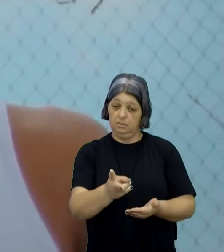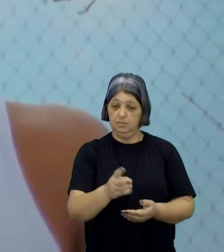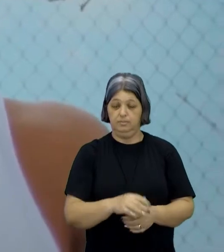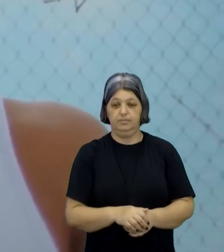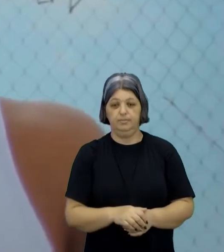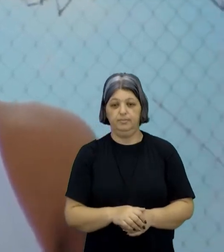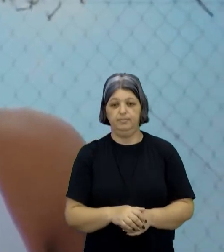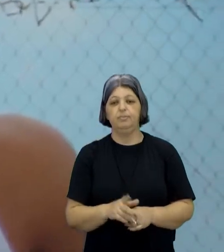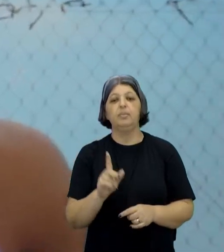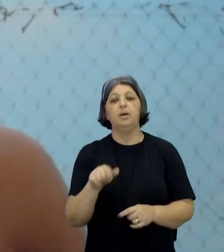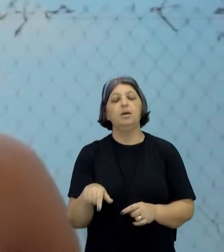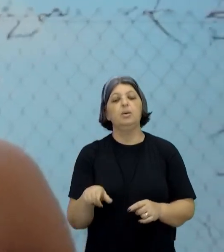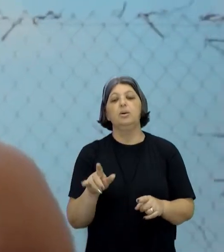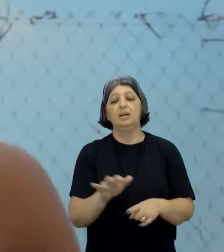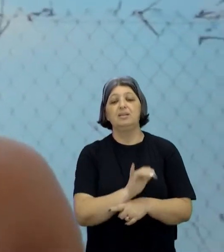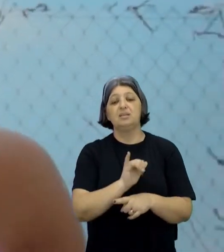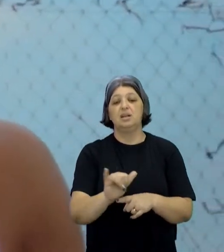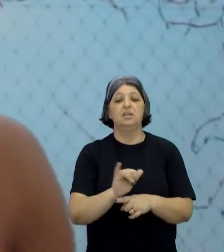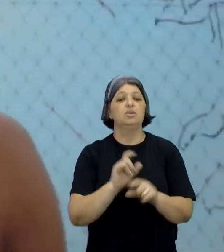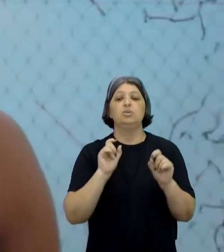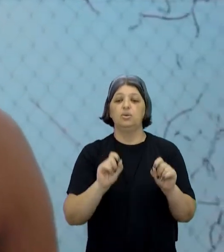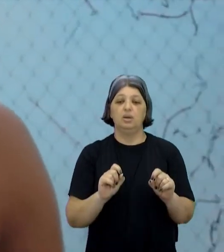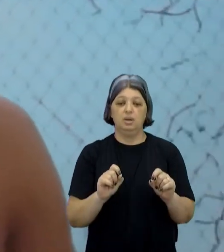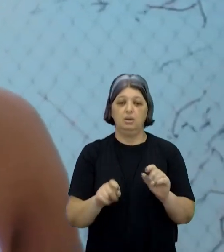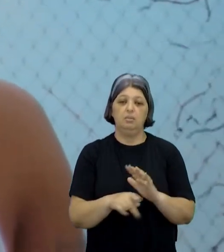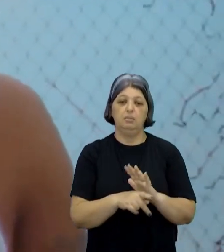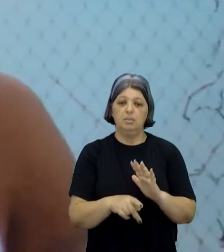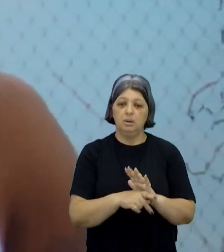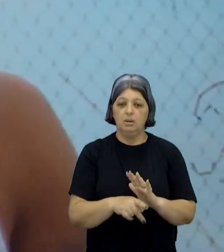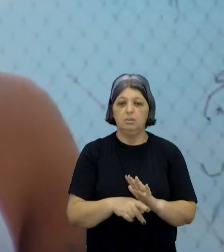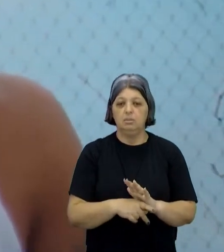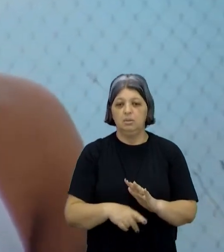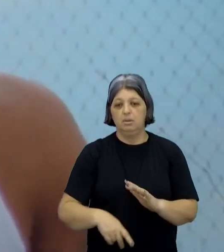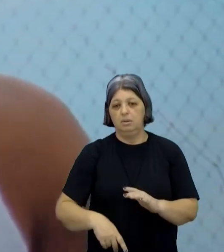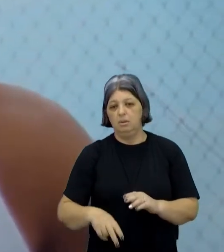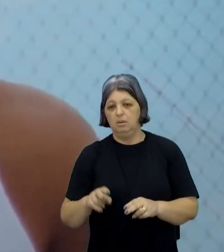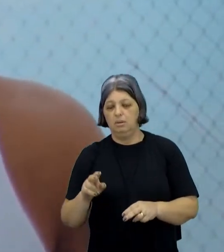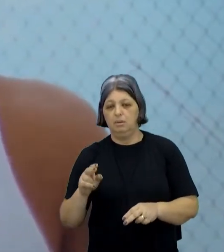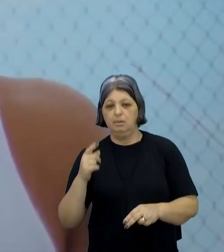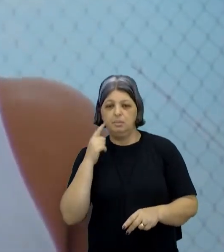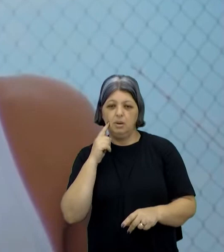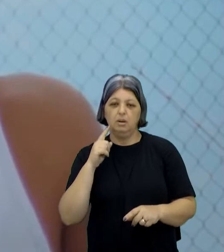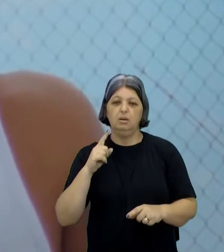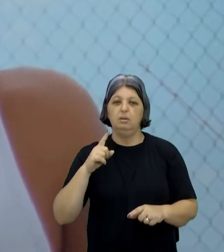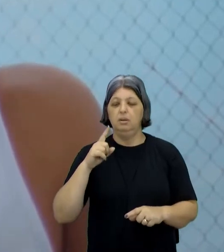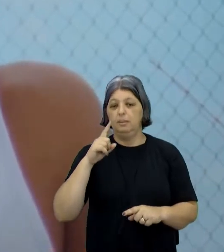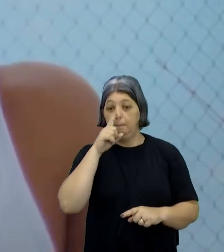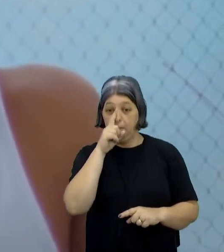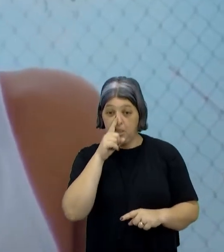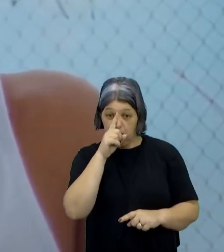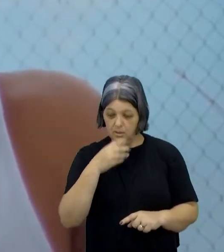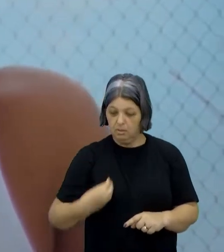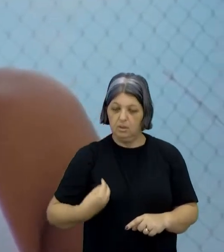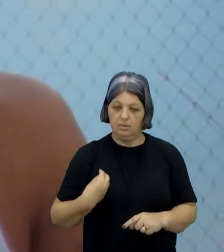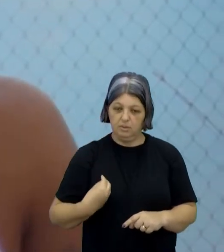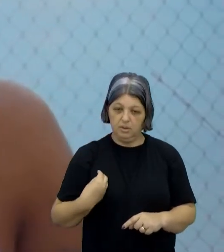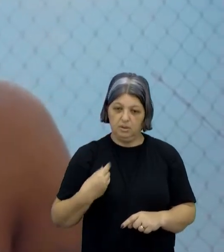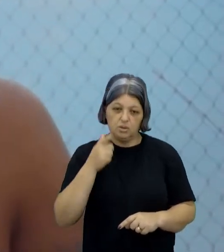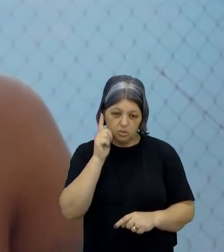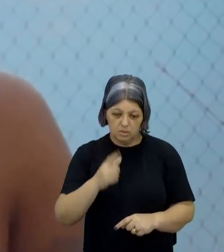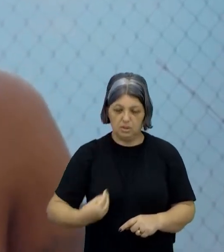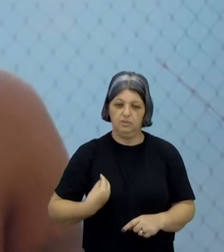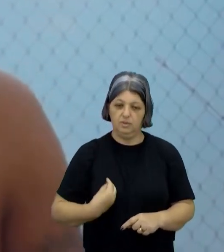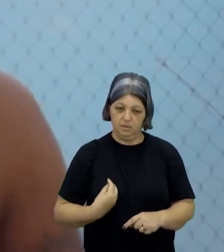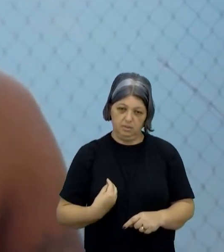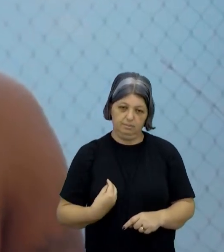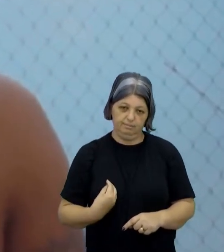era sobreviver. Era um machado na mão, uma faca na outra, entendeu? E onça, cobras e lagarto pela frente. A estratégia era